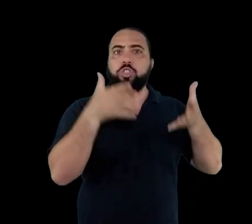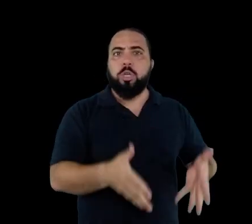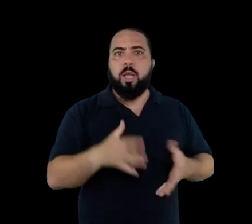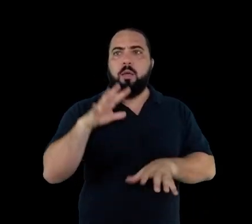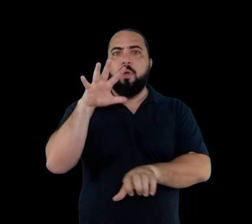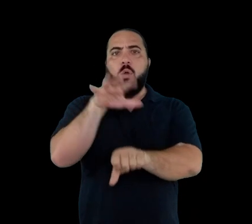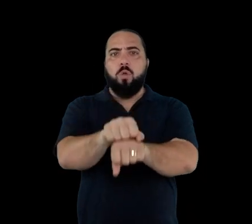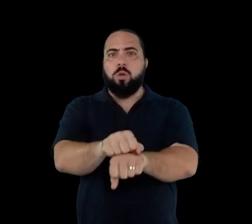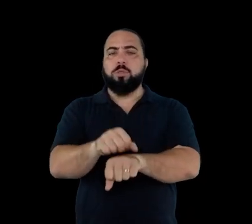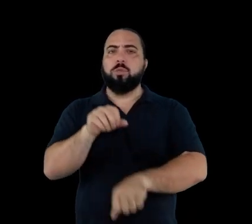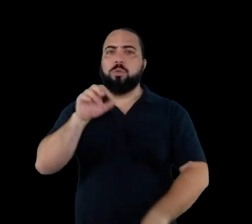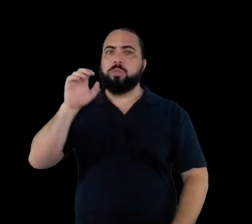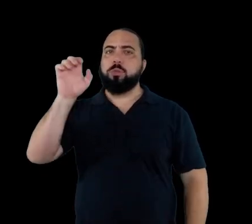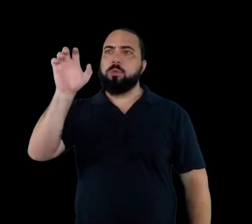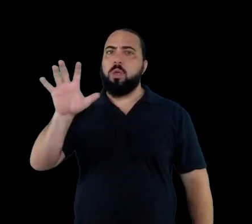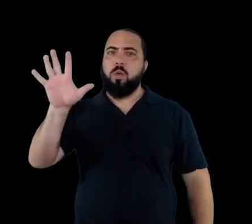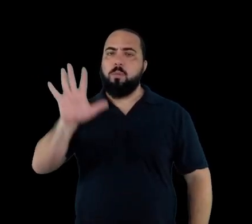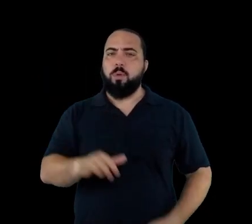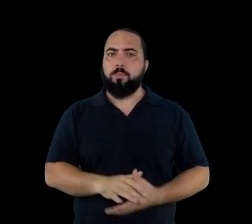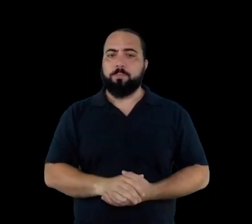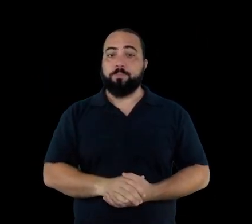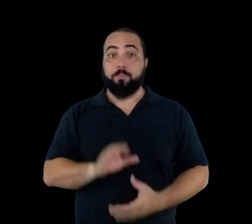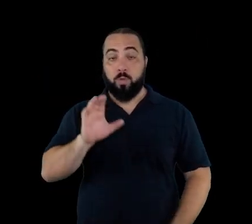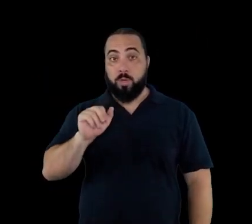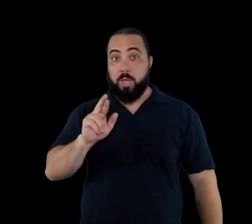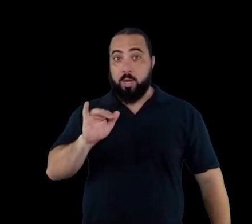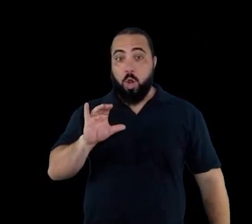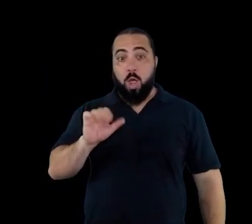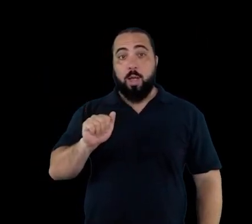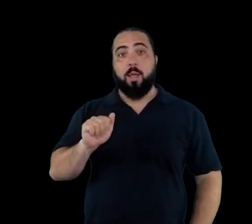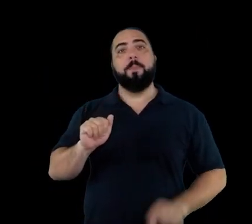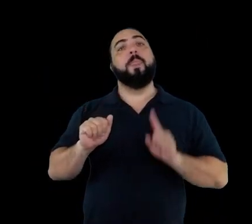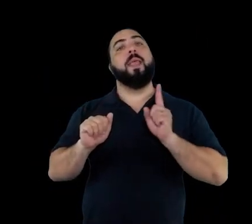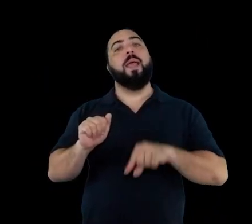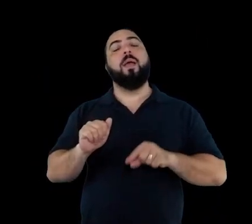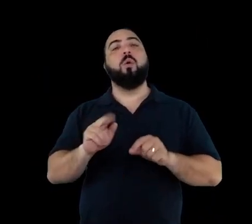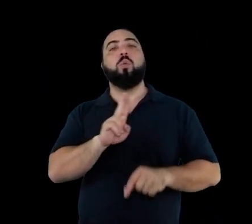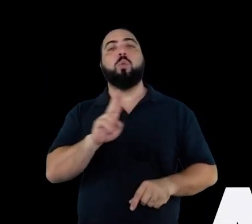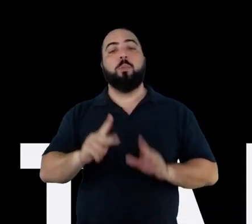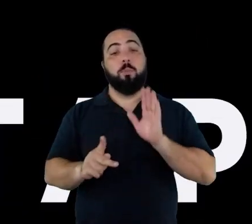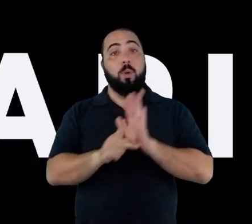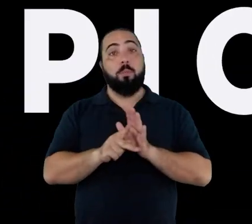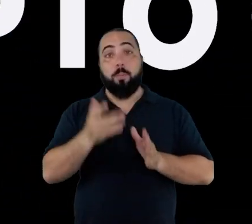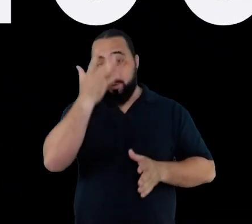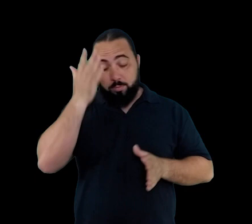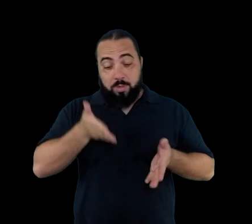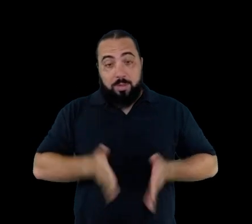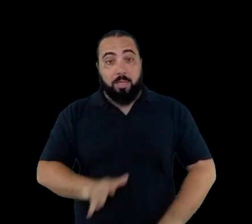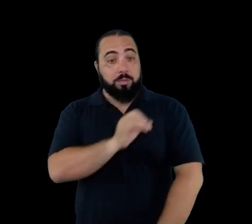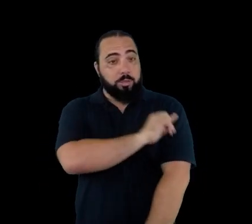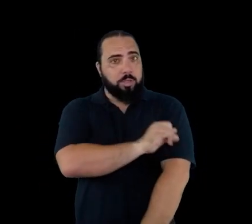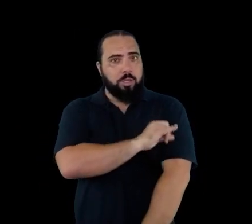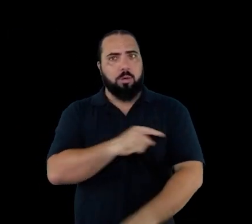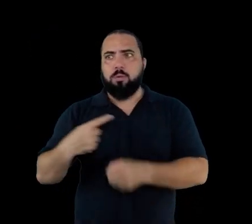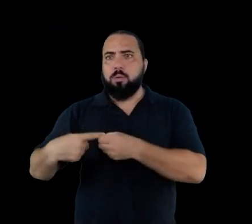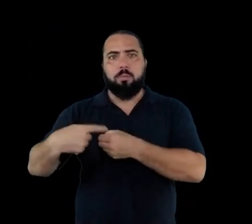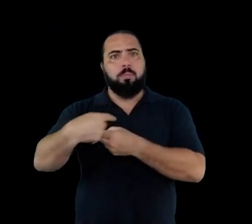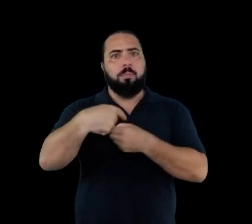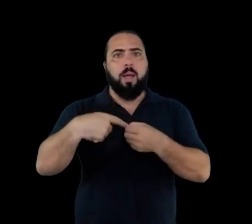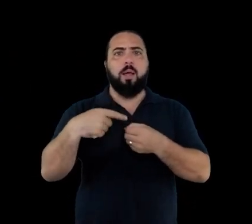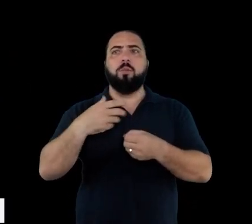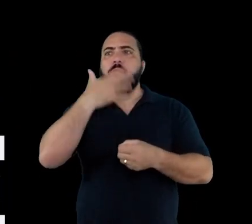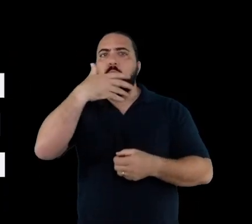colonizadores europeus. E carioca é o gentílico dos que nascem na cidade do Rio de Janeiro, assim como diversos nomes de